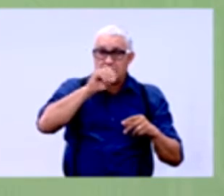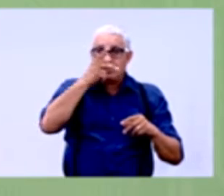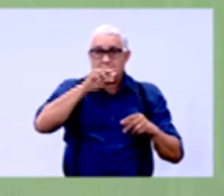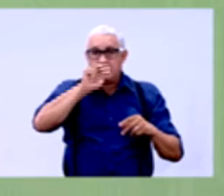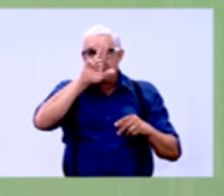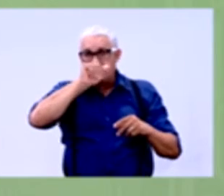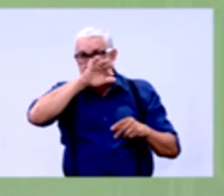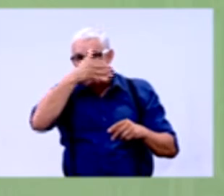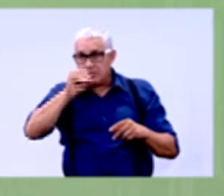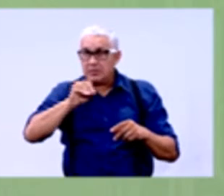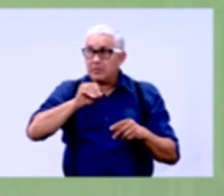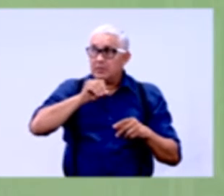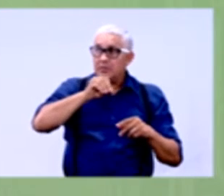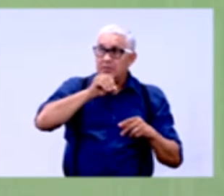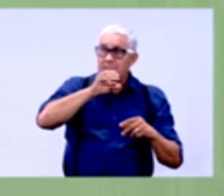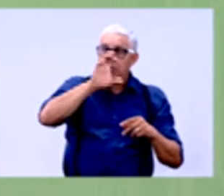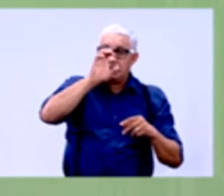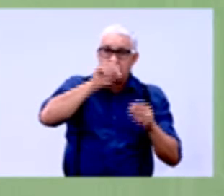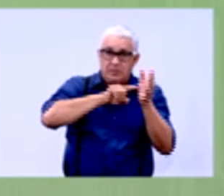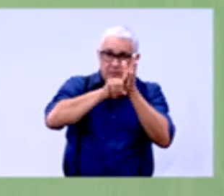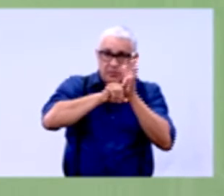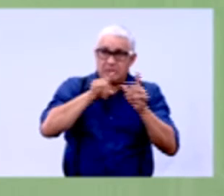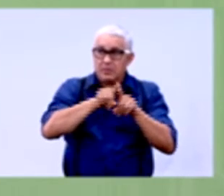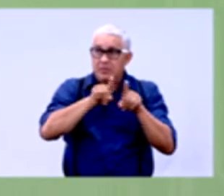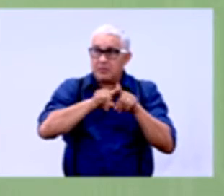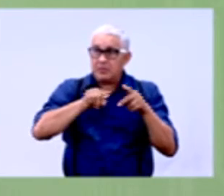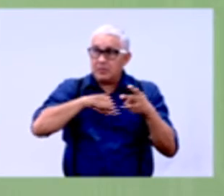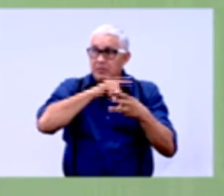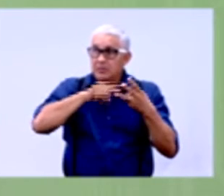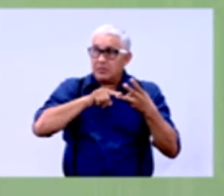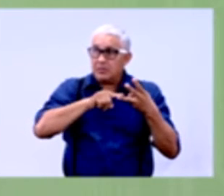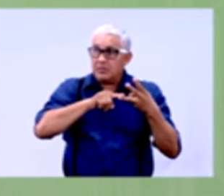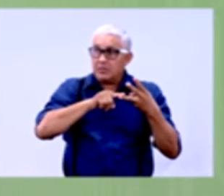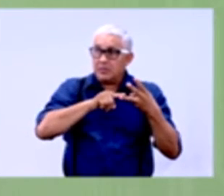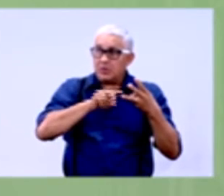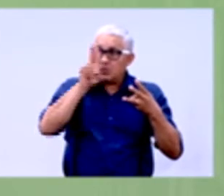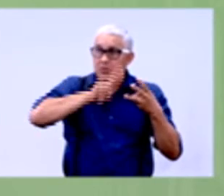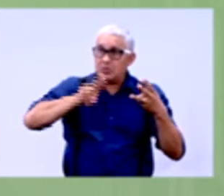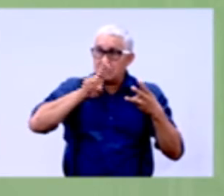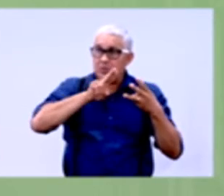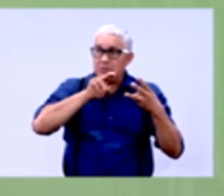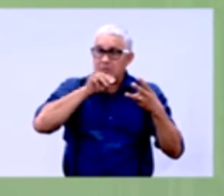uma utilidade para cada camada do padrão MVC. E a